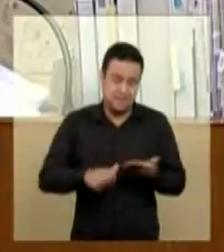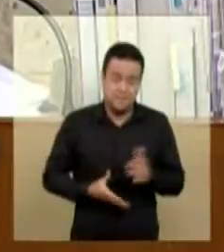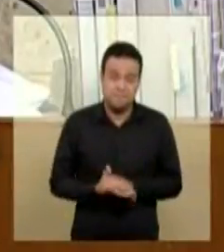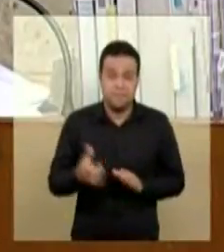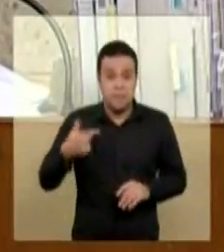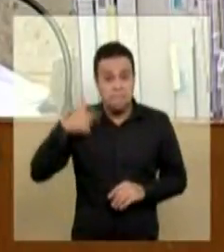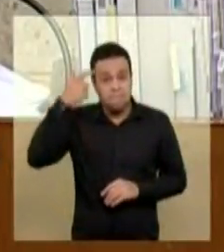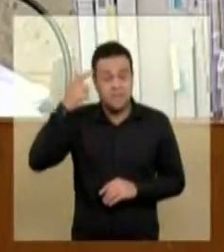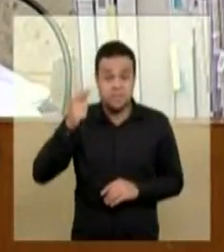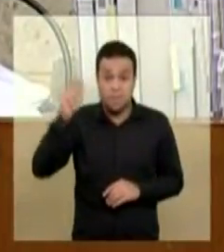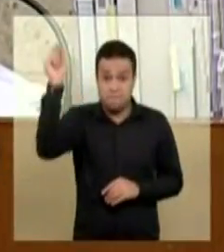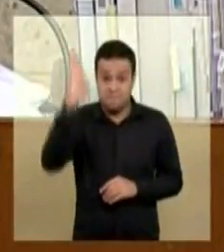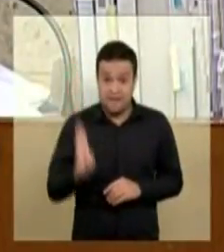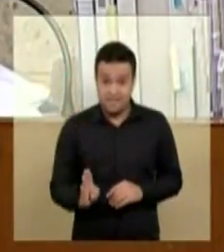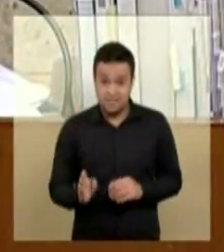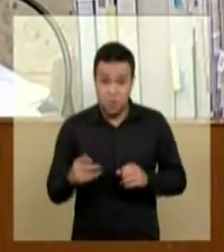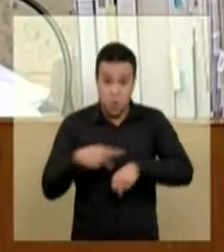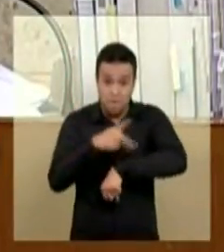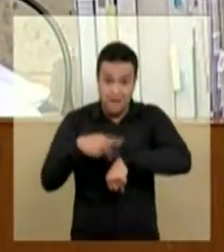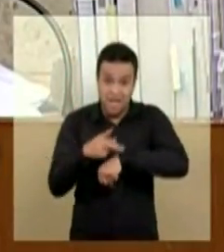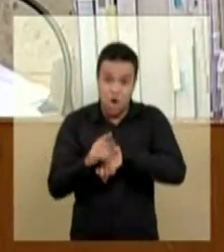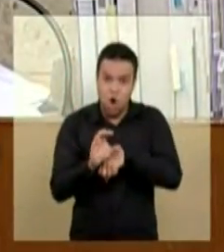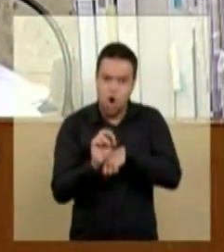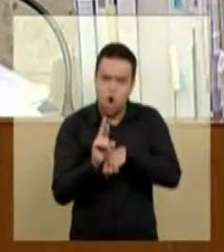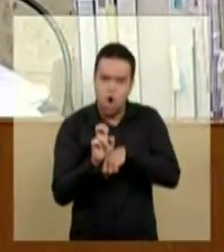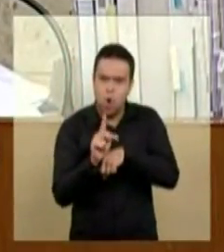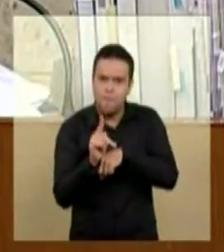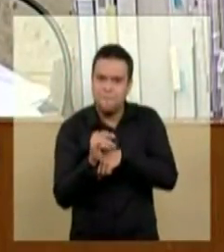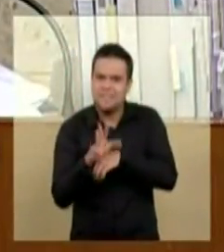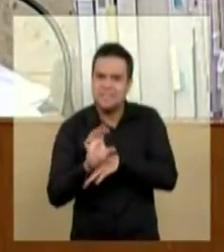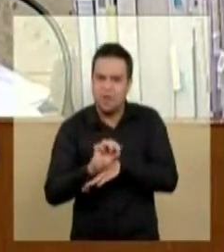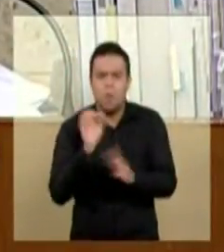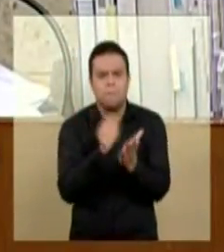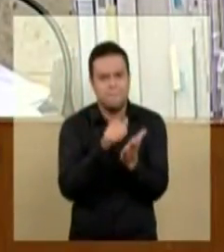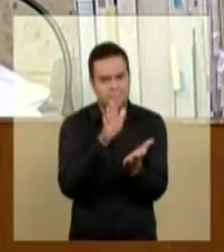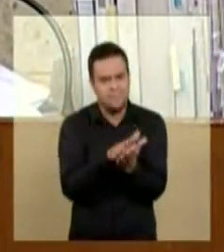querer que o Brasil seja um país de corrupção e toda corrupção tem que ser punida porque é crime.